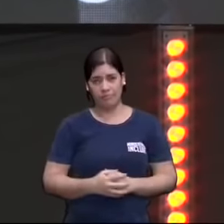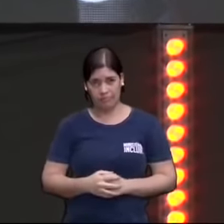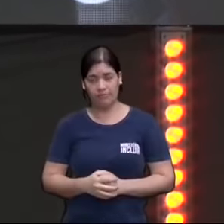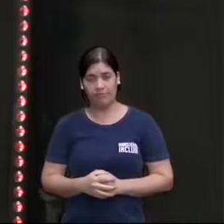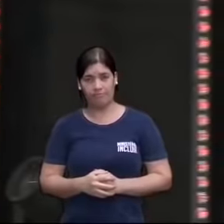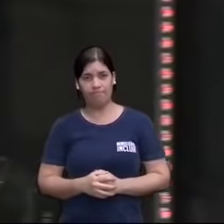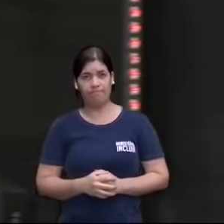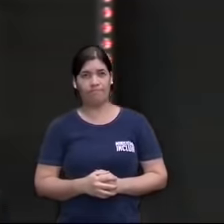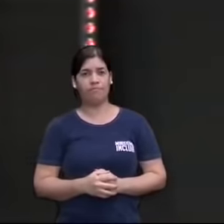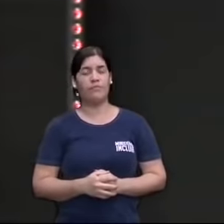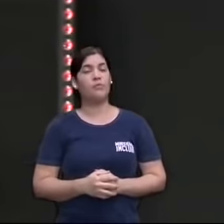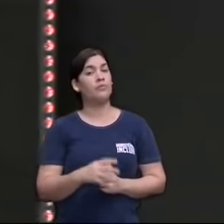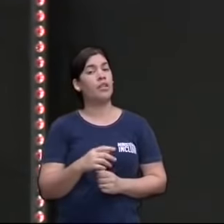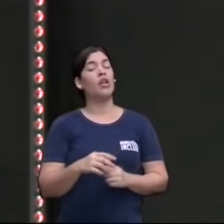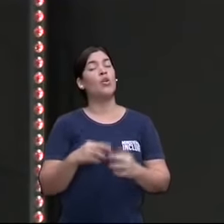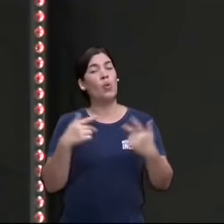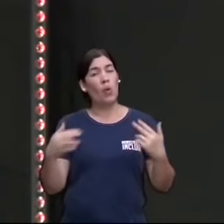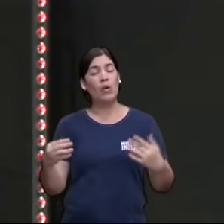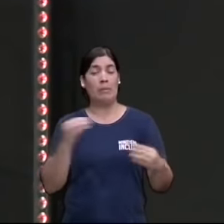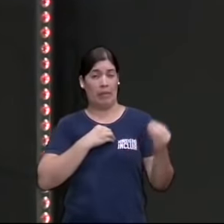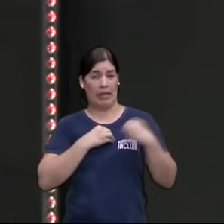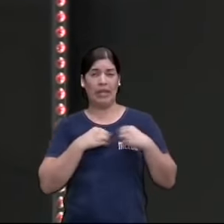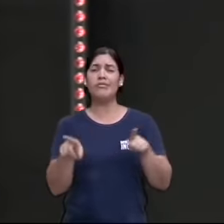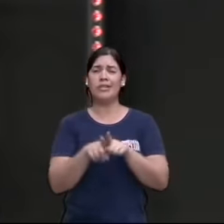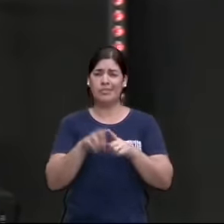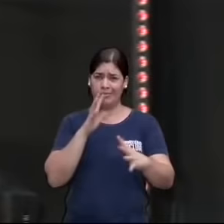e para a sua relação com o próprio Deus.